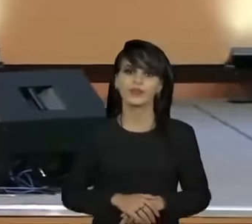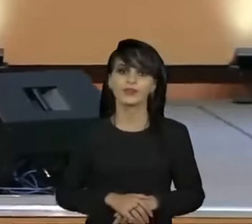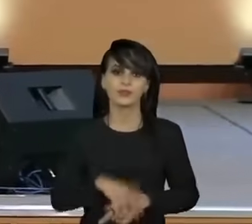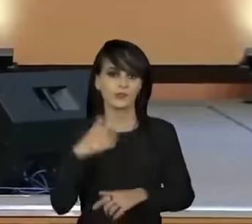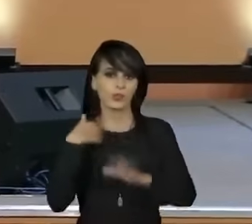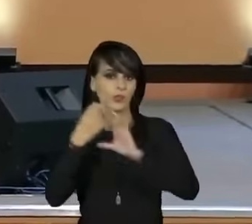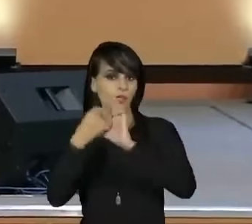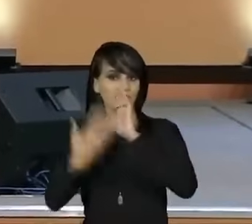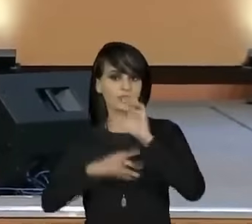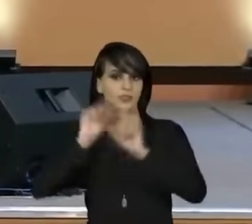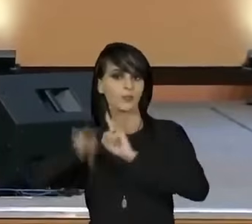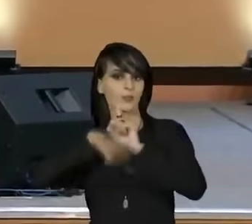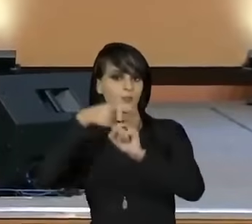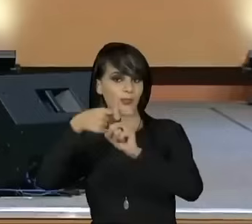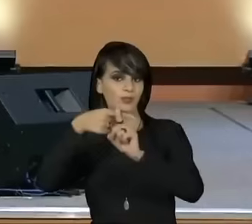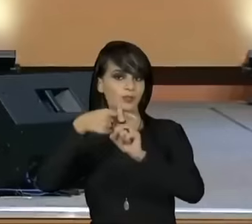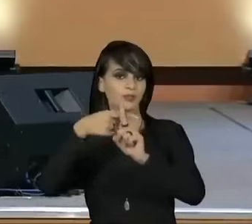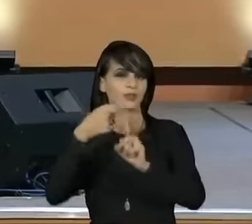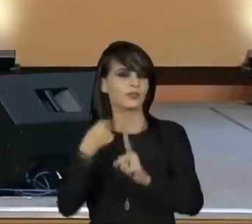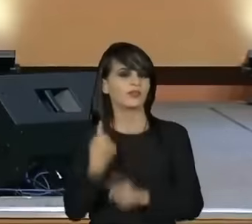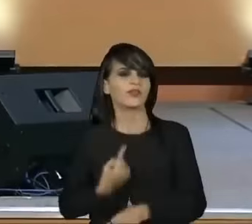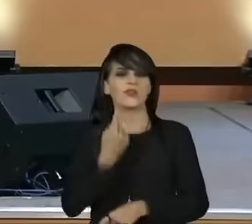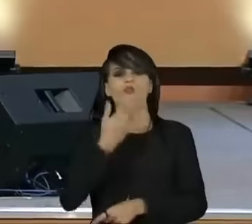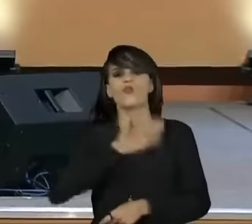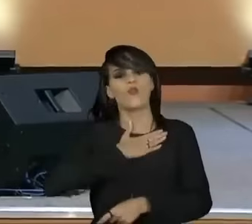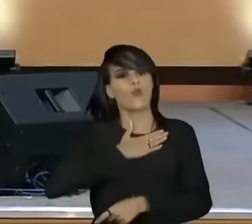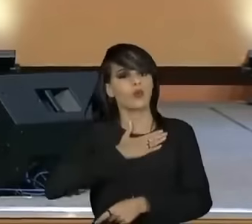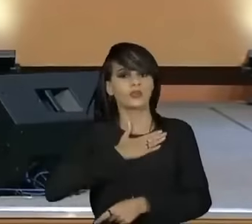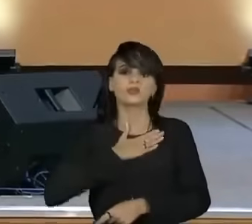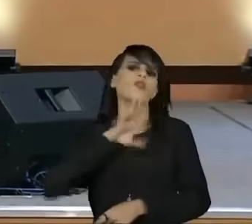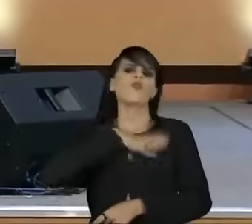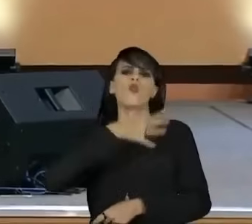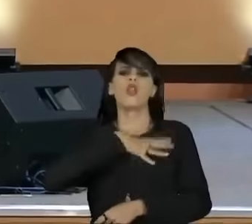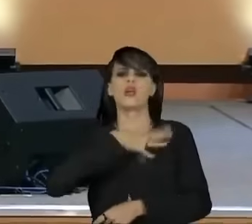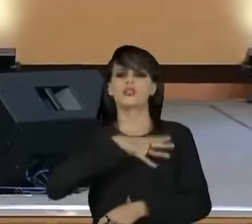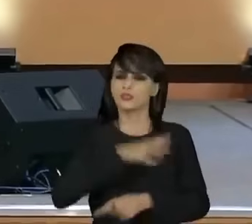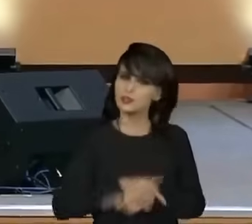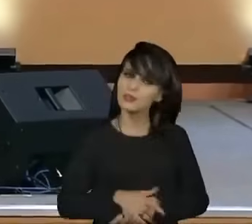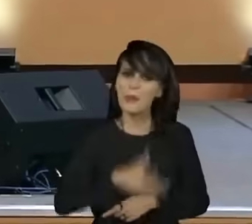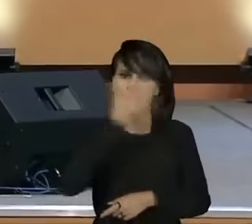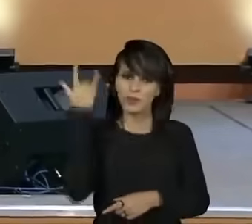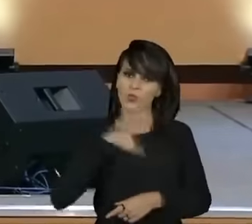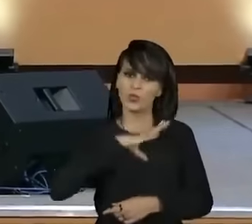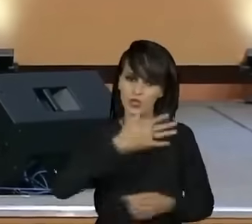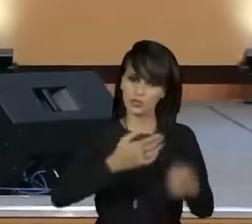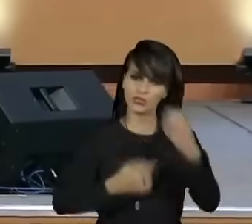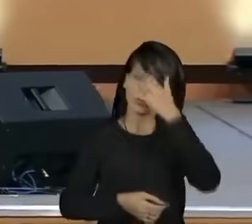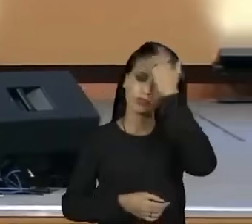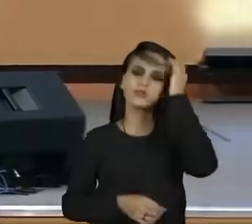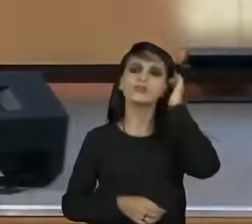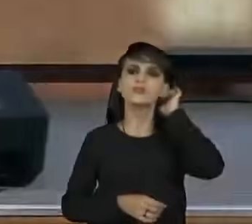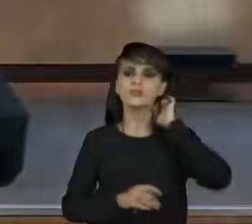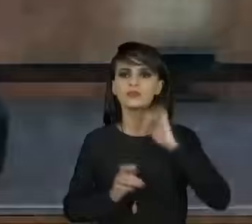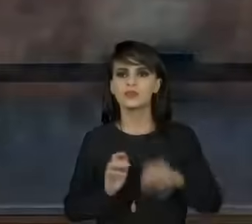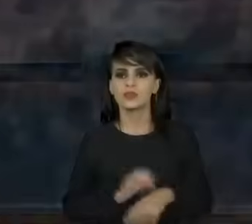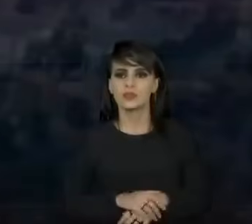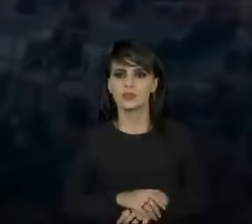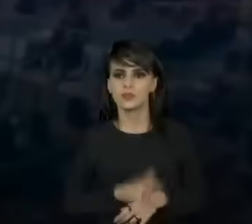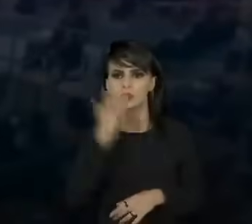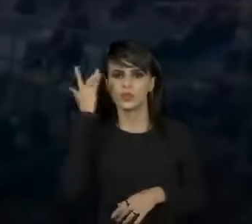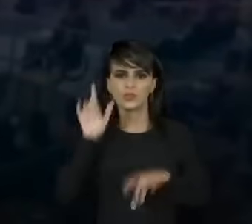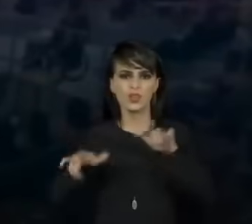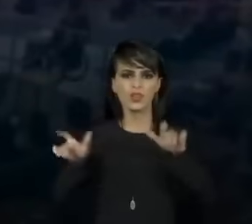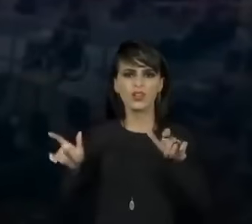características positivas e uma que eu gosto coragem pessoa corajosa eu pessoal aqui